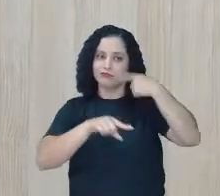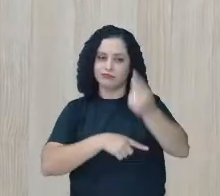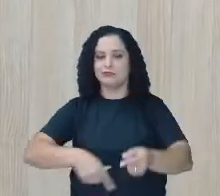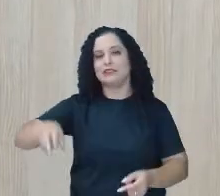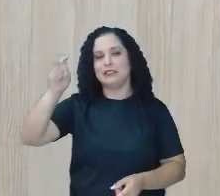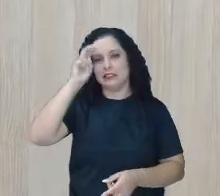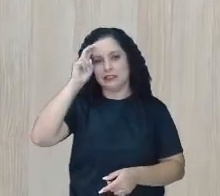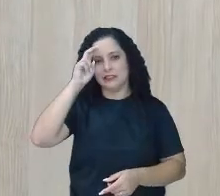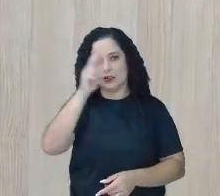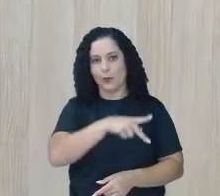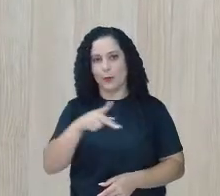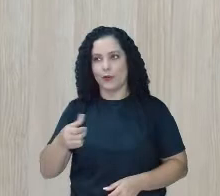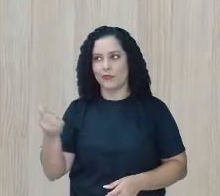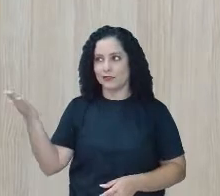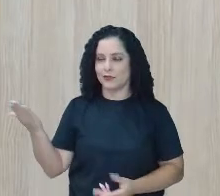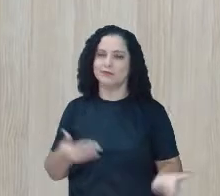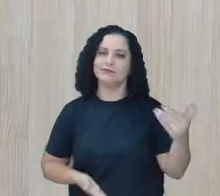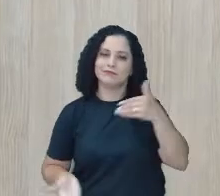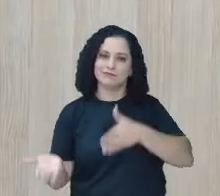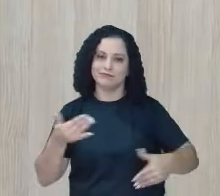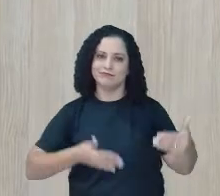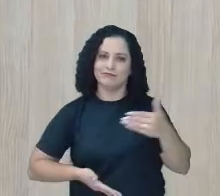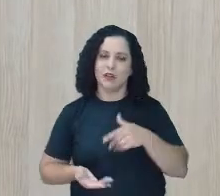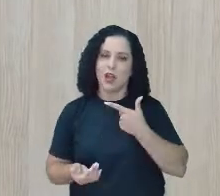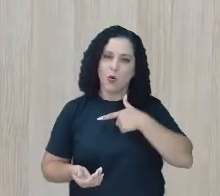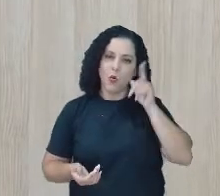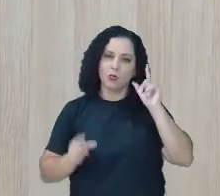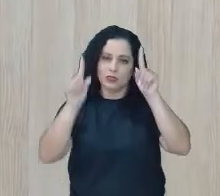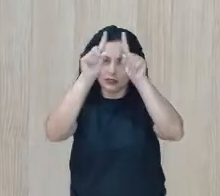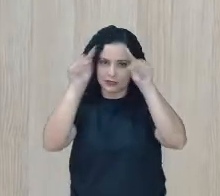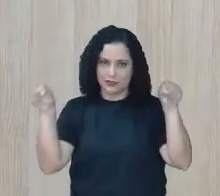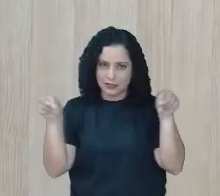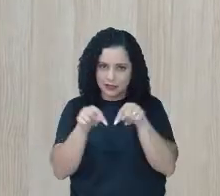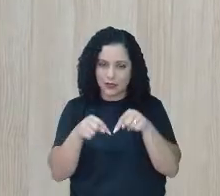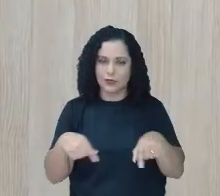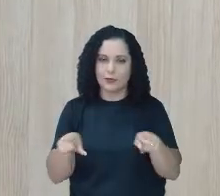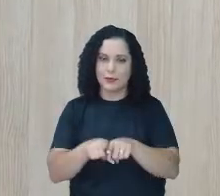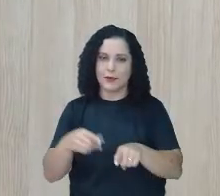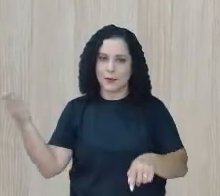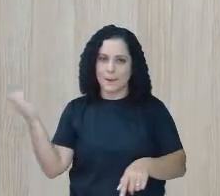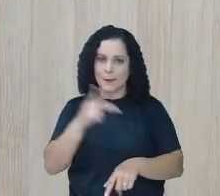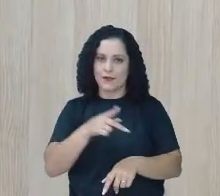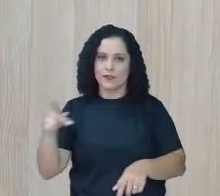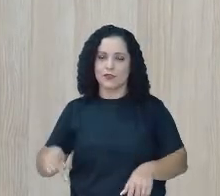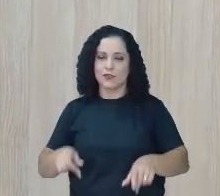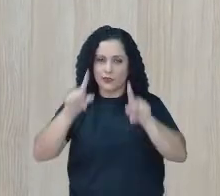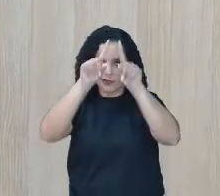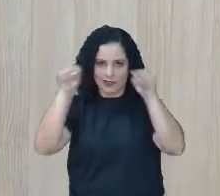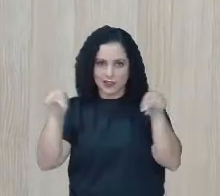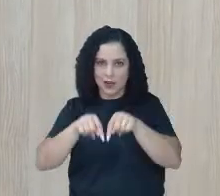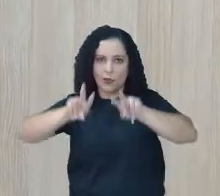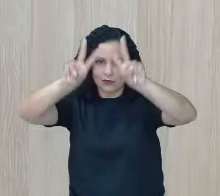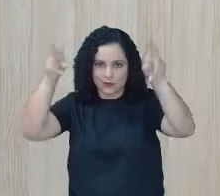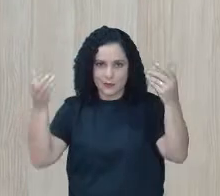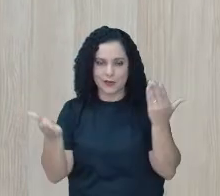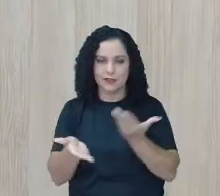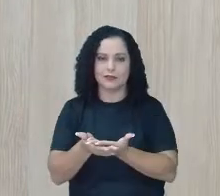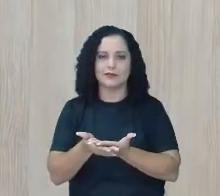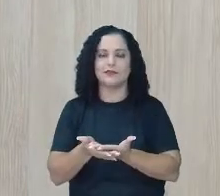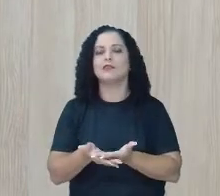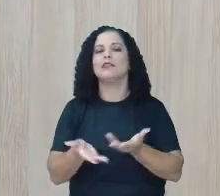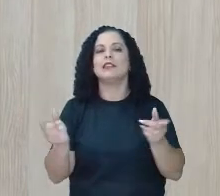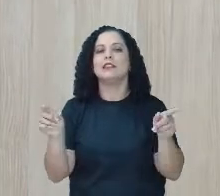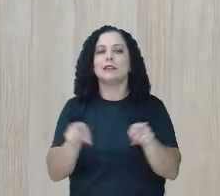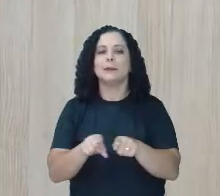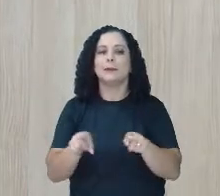Pedro vai estar aqui. Então, eu falei ontem sobre o triângulo, o professor Pedro falou ontem sobre o triângulo, e na próxima aula a gente vai utilizar esse